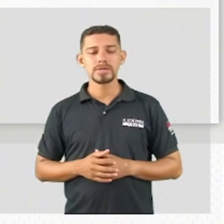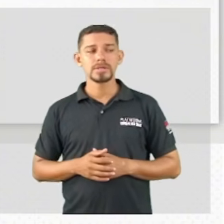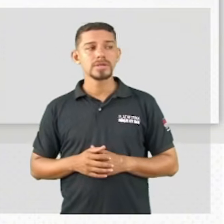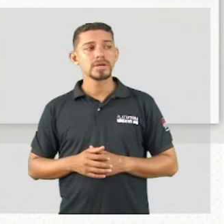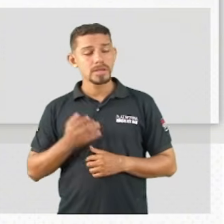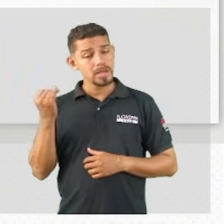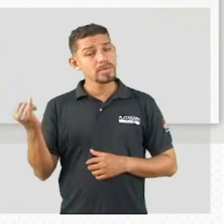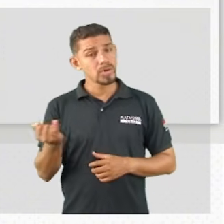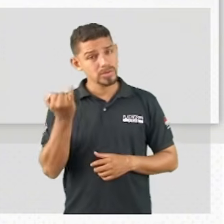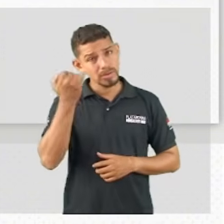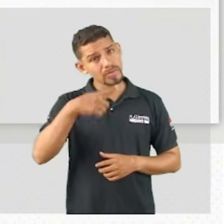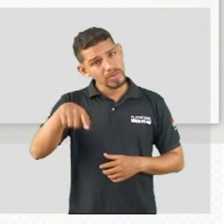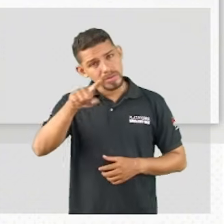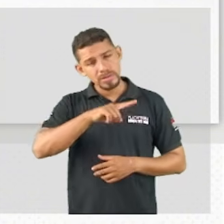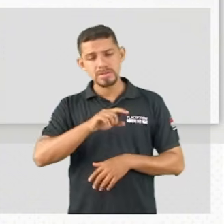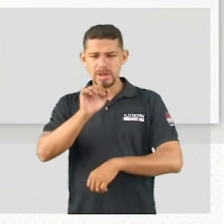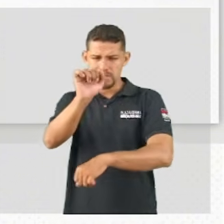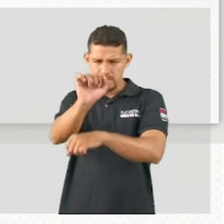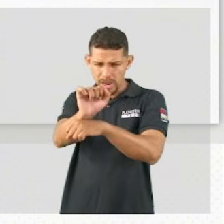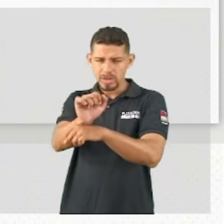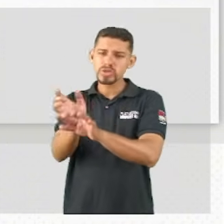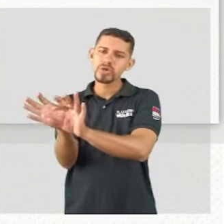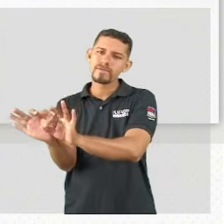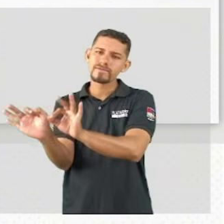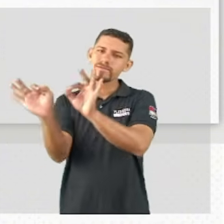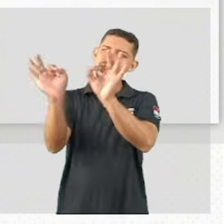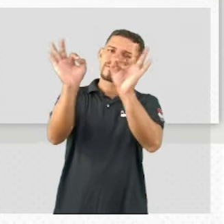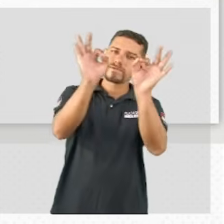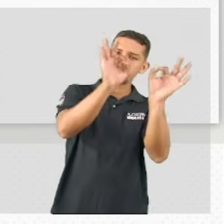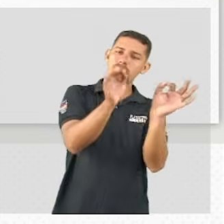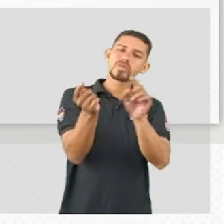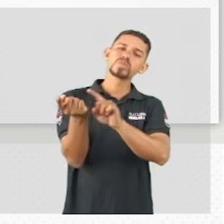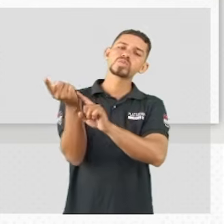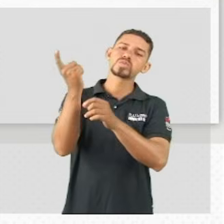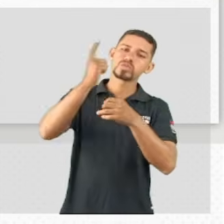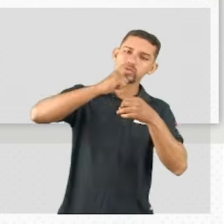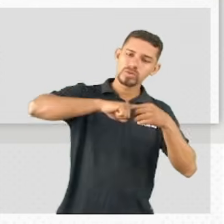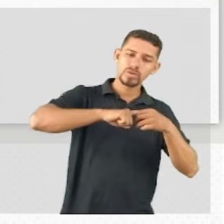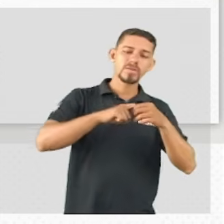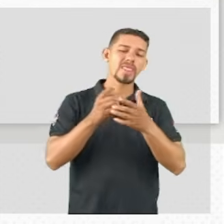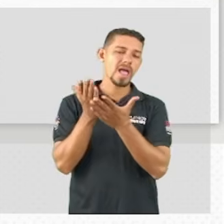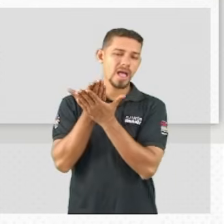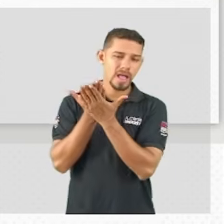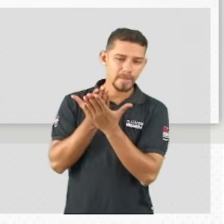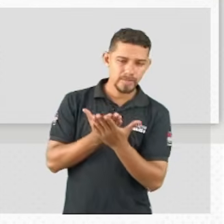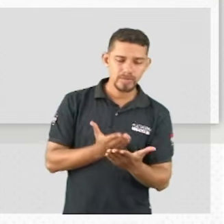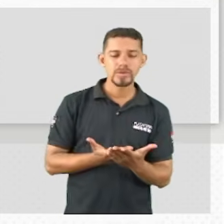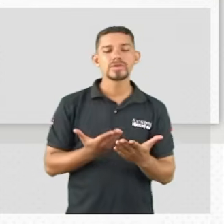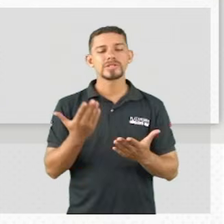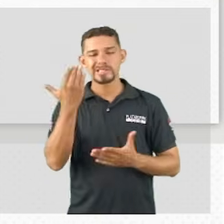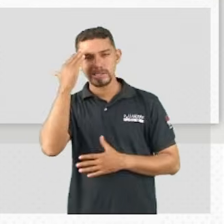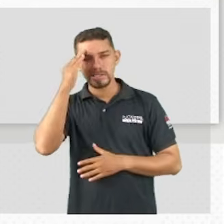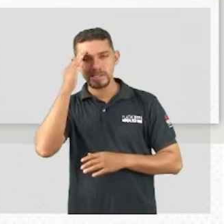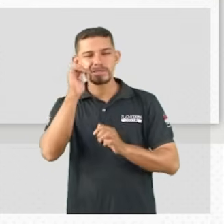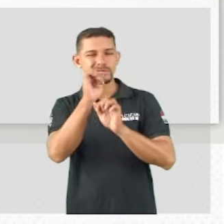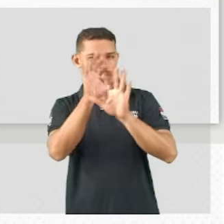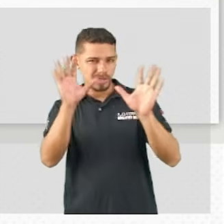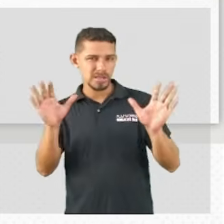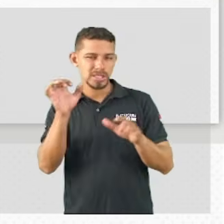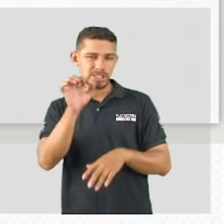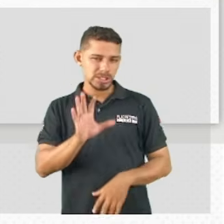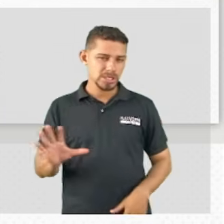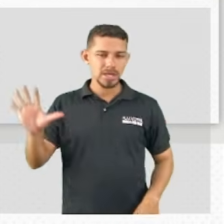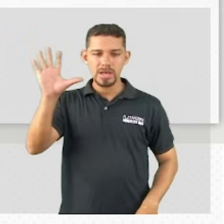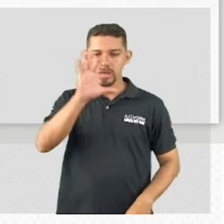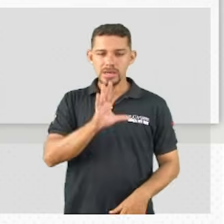é importante nesse momento vocês darem uma pausa, voltar no texto, se achar interessante, volta um pouquinho à aula, para poder entender essas características gerais que a